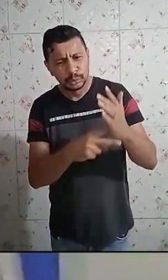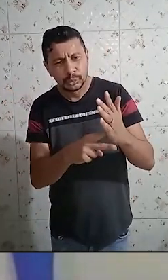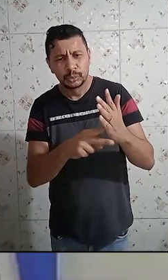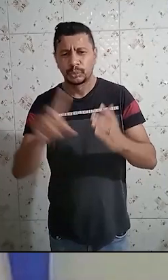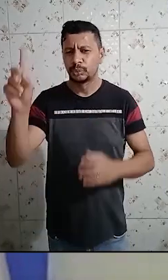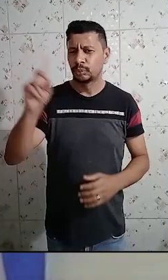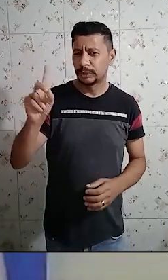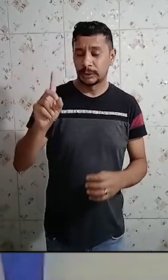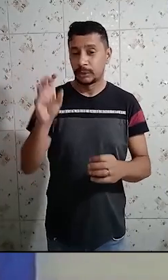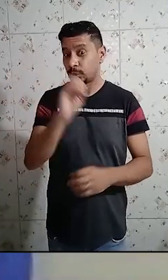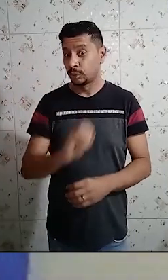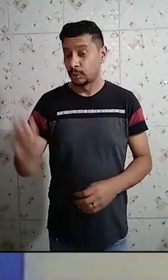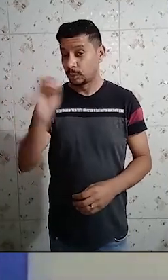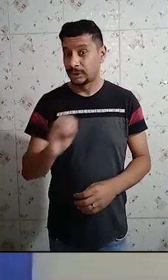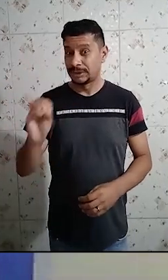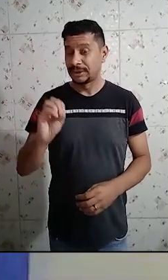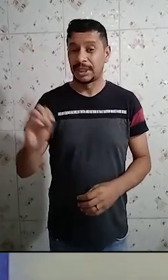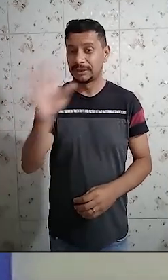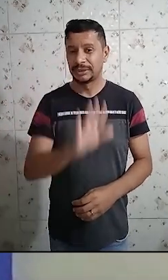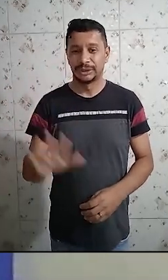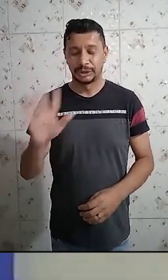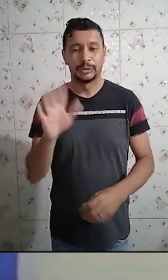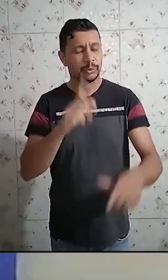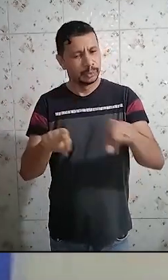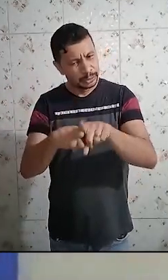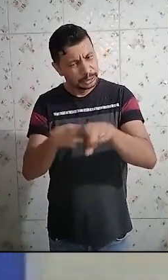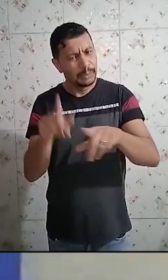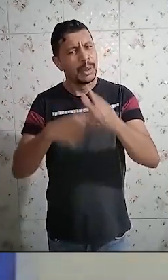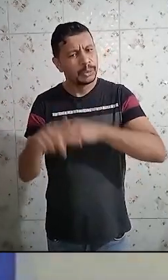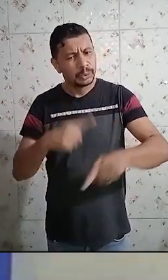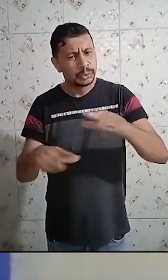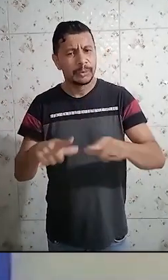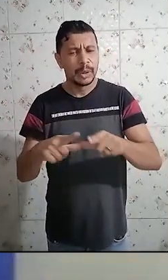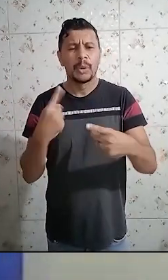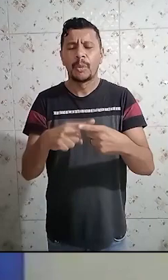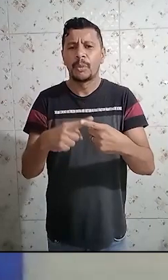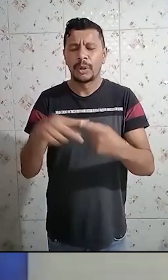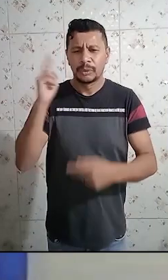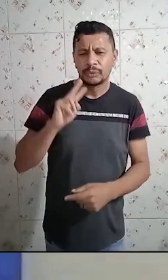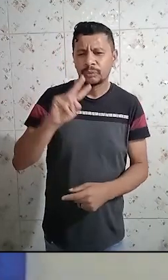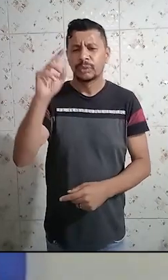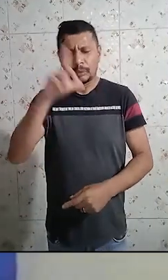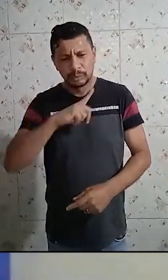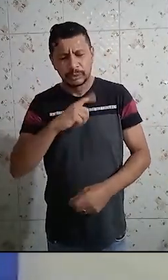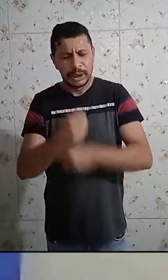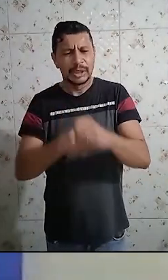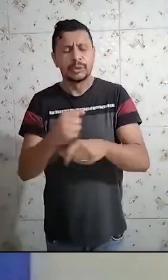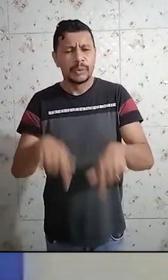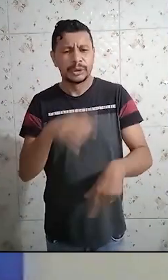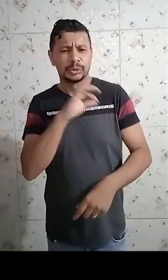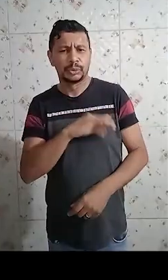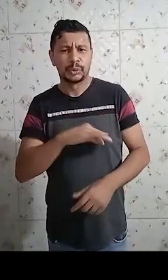Sindicato dos Metalúrgicos de Região e os trabalhadores, pela essa grande vitória que nós tivemos esse ano na campanha.